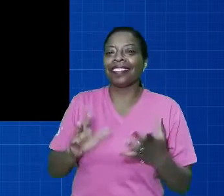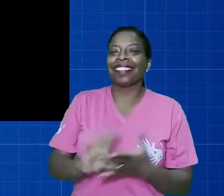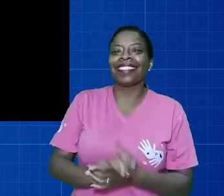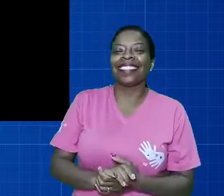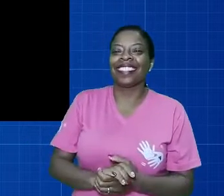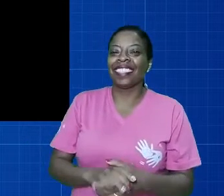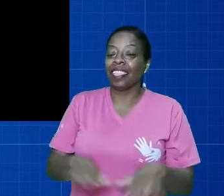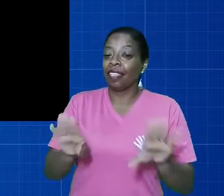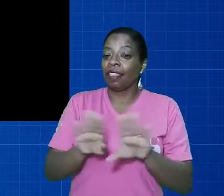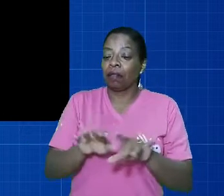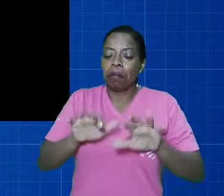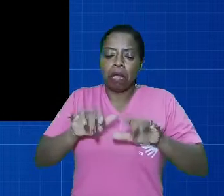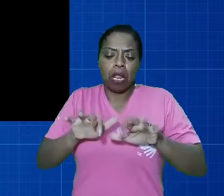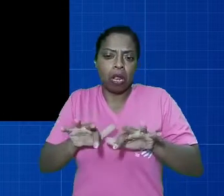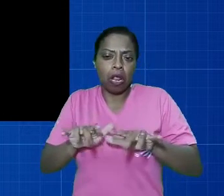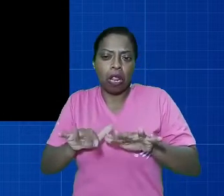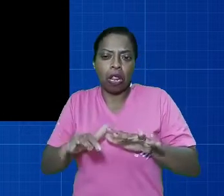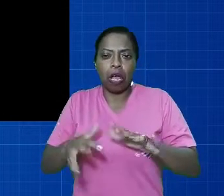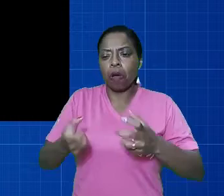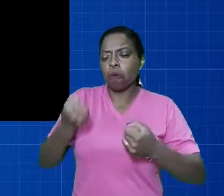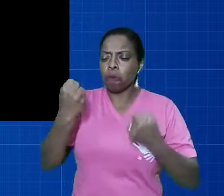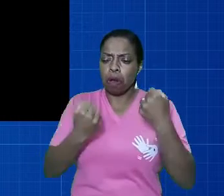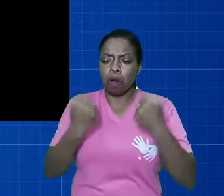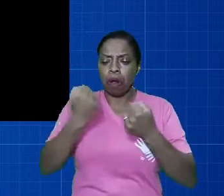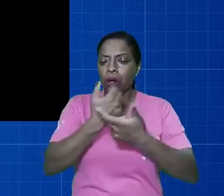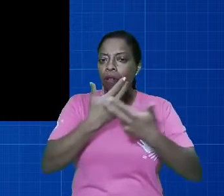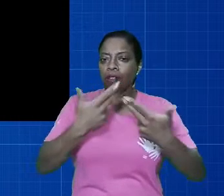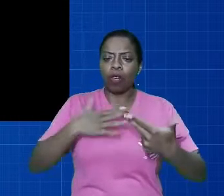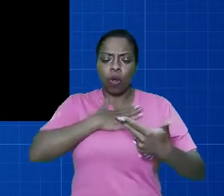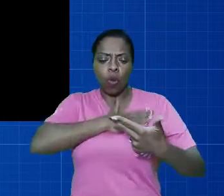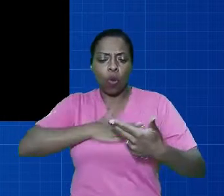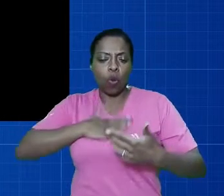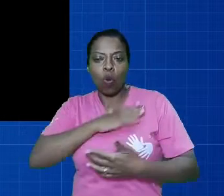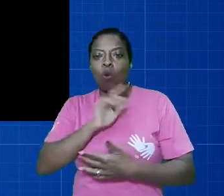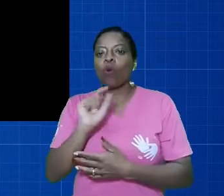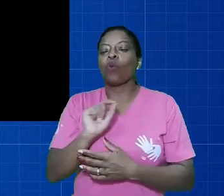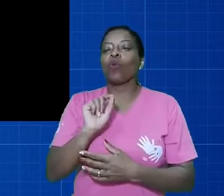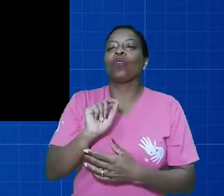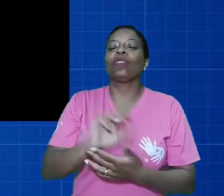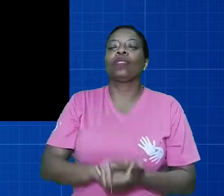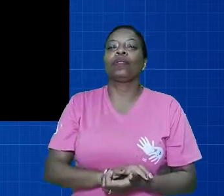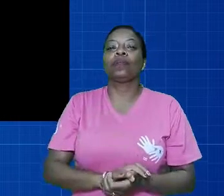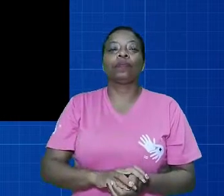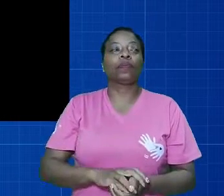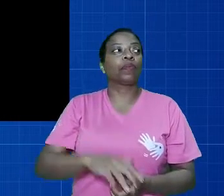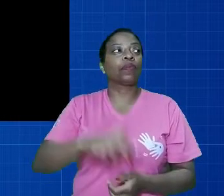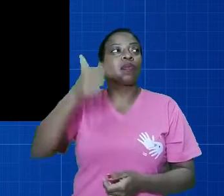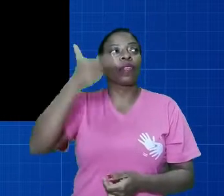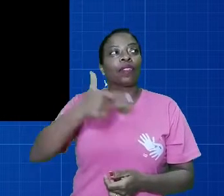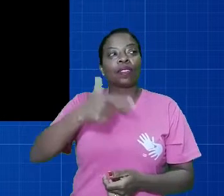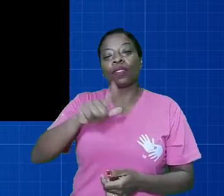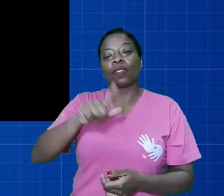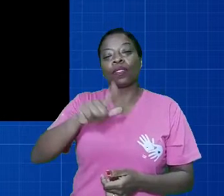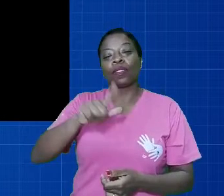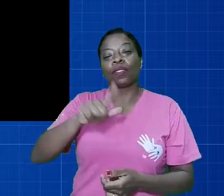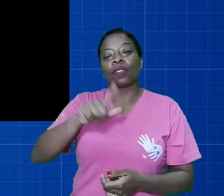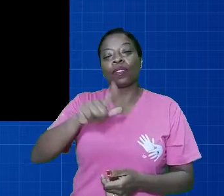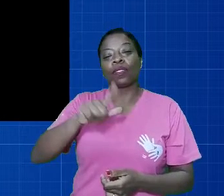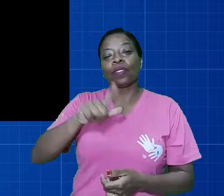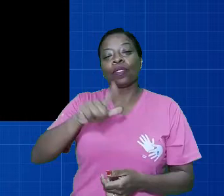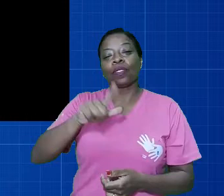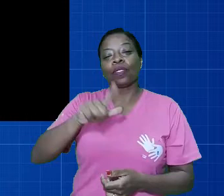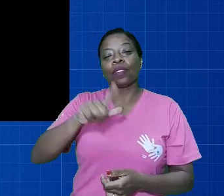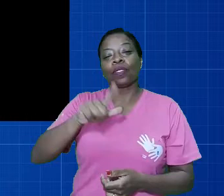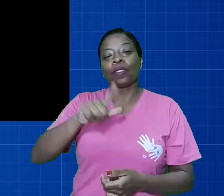de computação, os carros, são coisas que gostam, ou segundo... todo o universo ali de futebol, ele